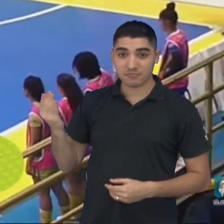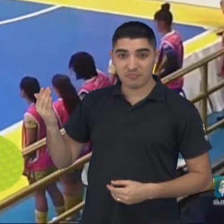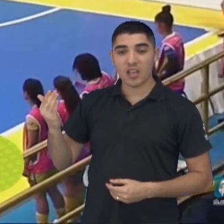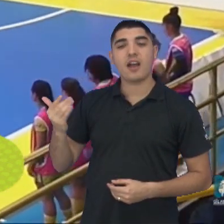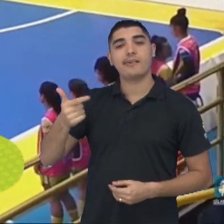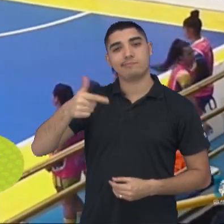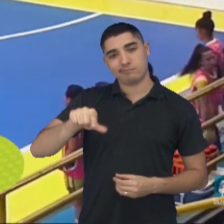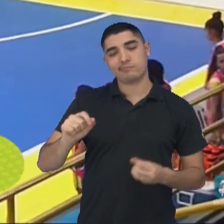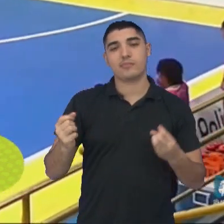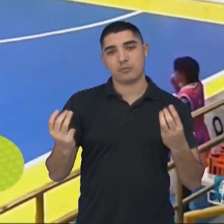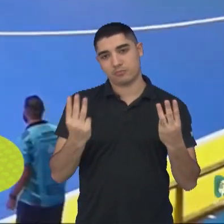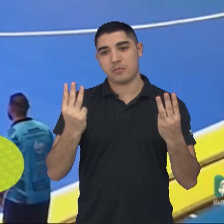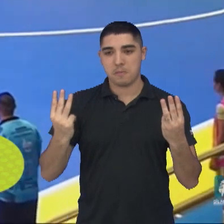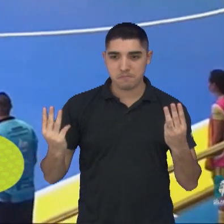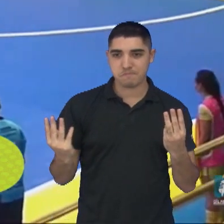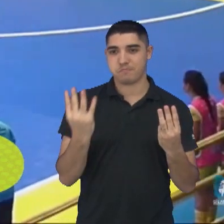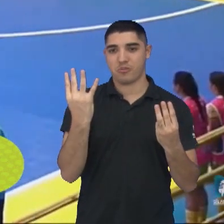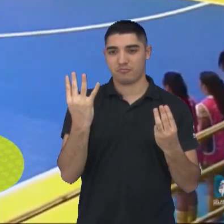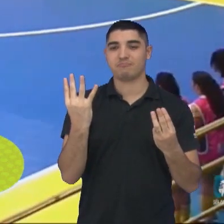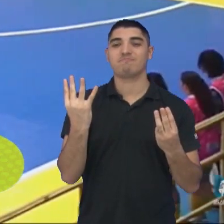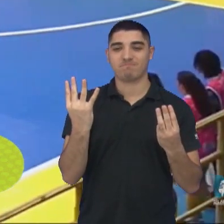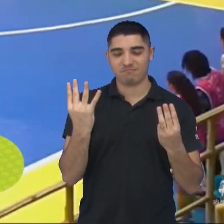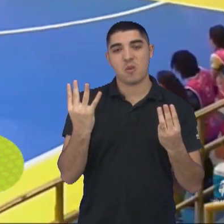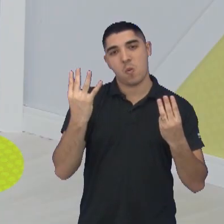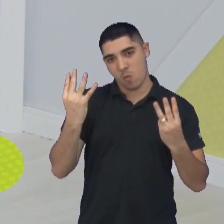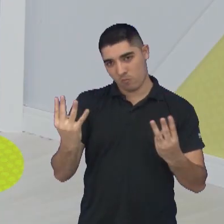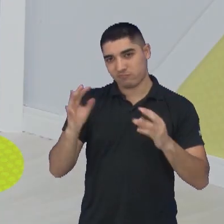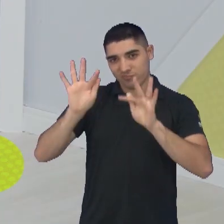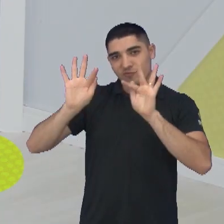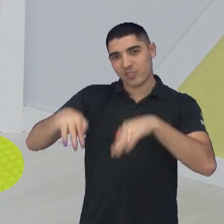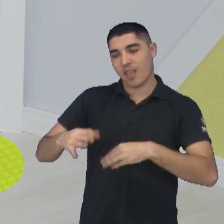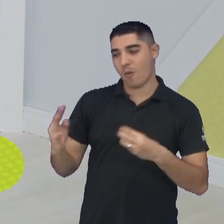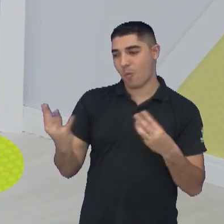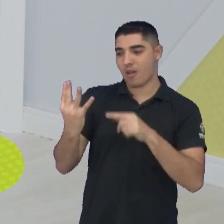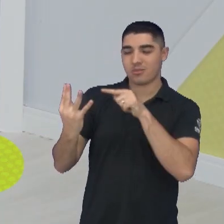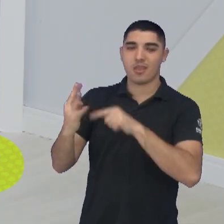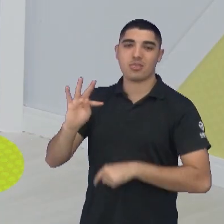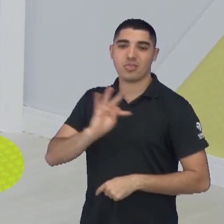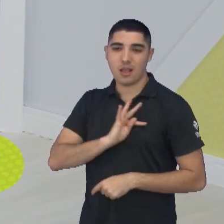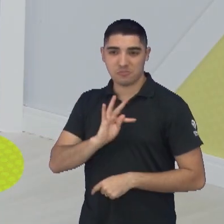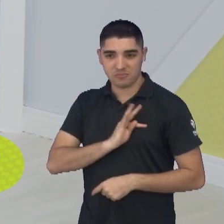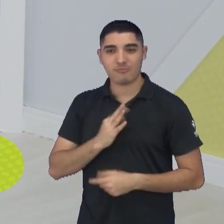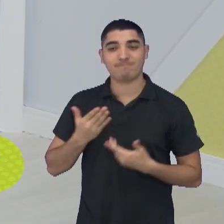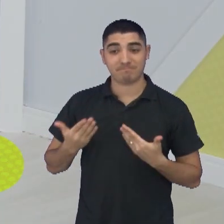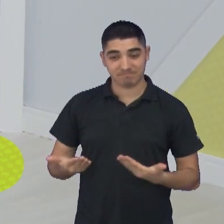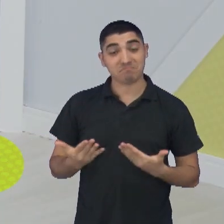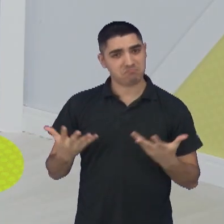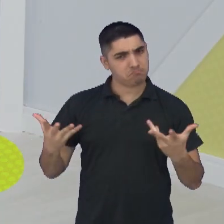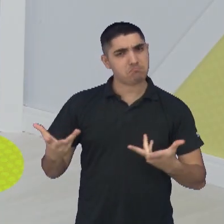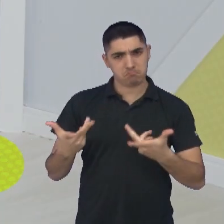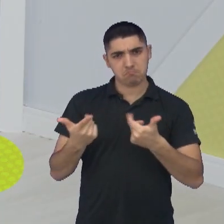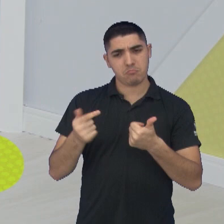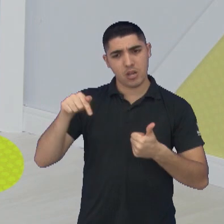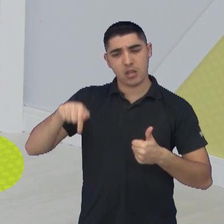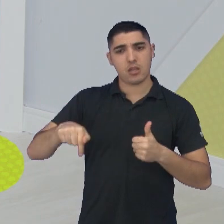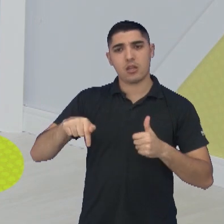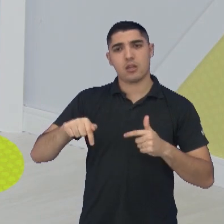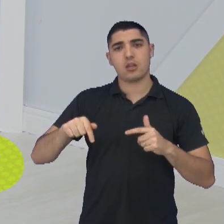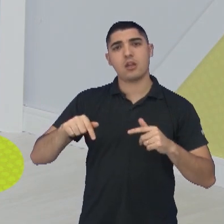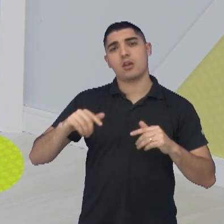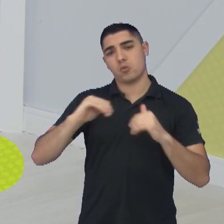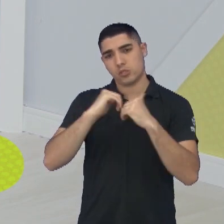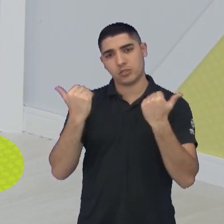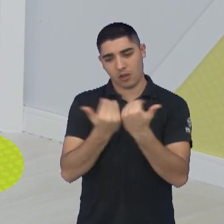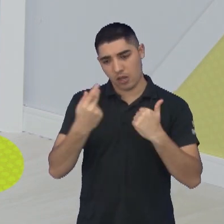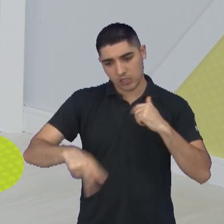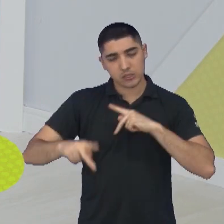dominou invadiu entrou e fez o quatro quatro a três para a equipe do Taboão belo jogo lá no ginásio Tênis